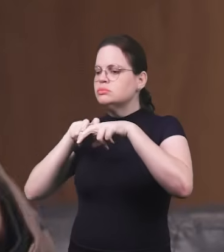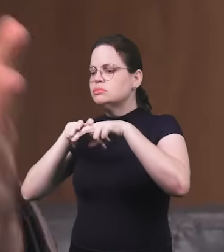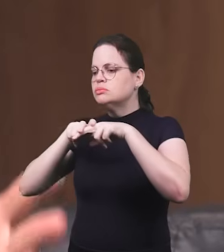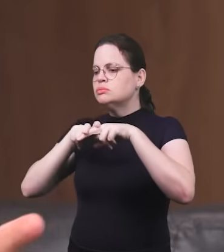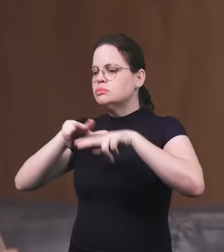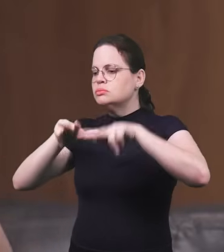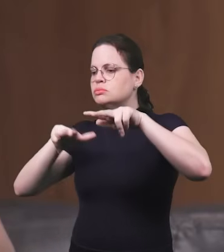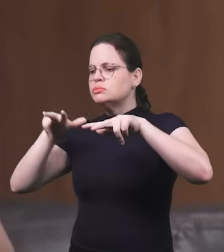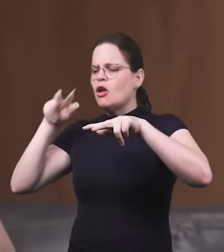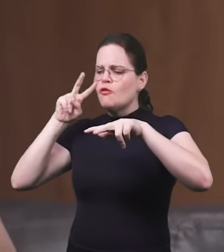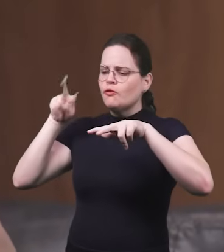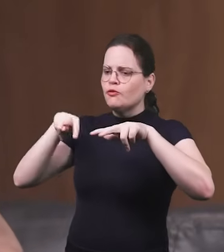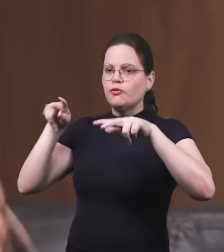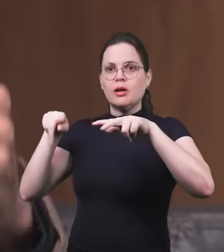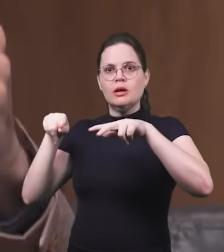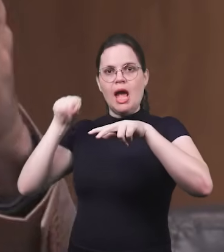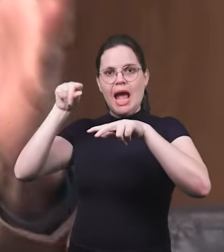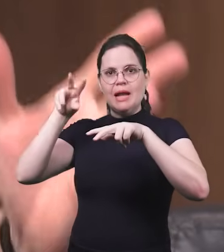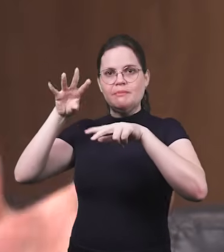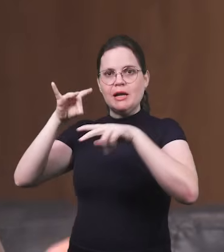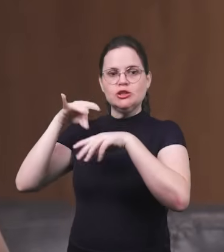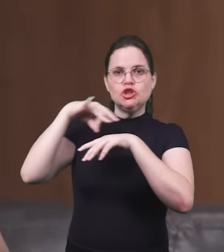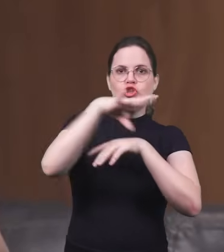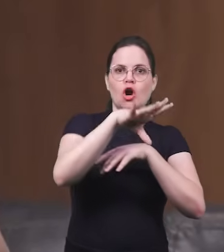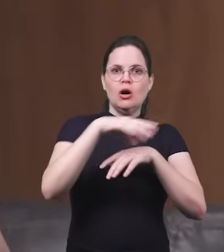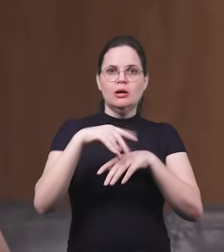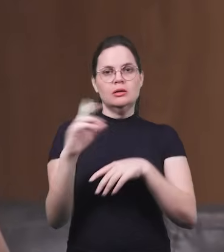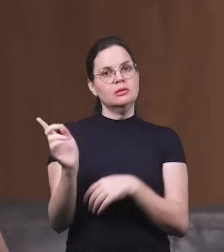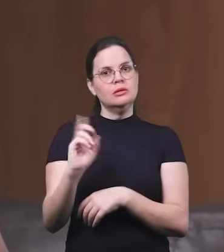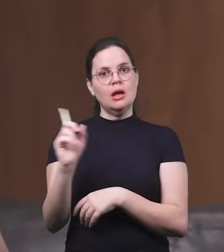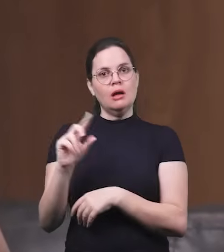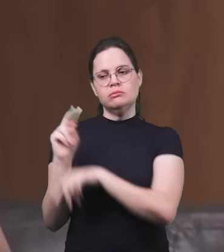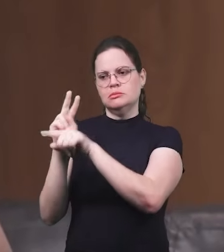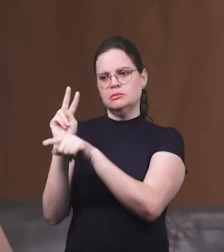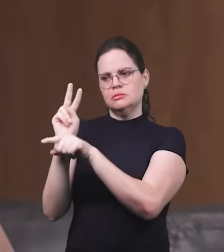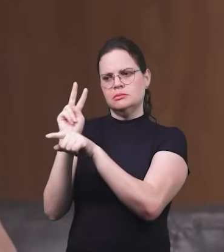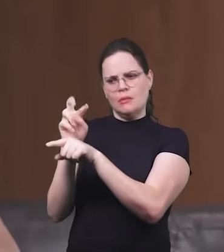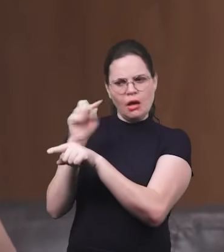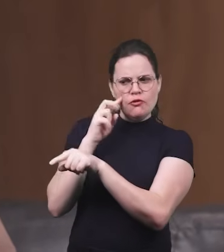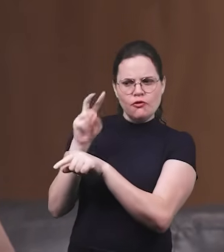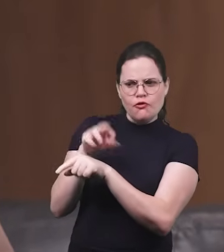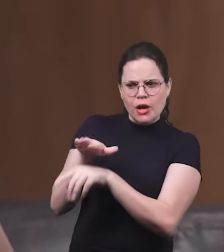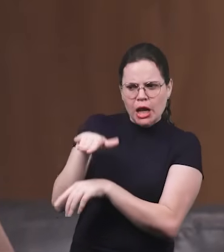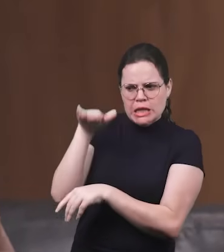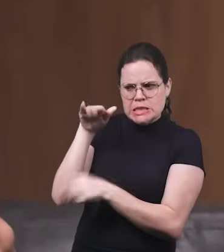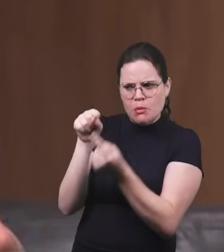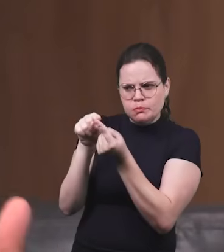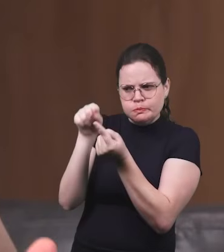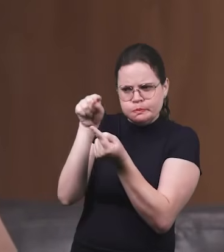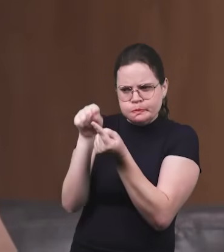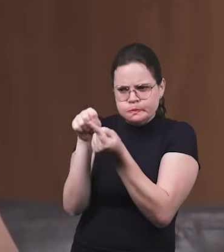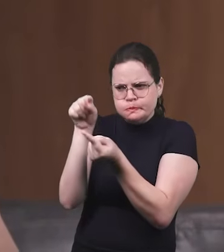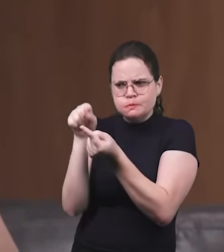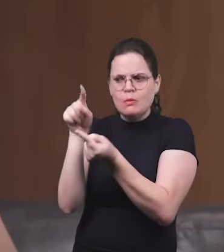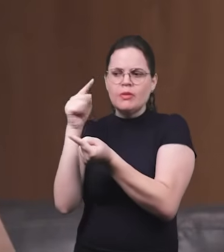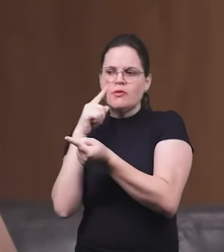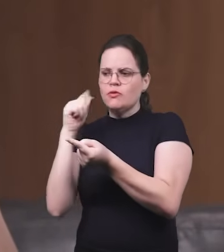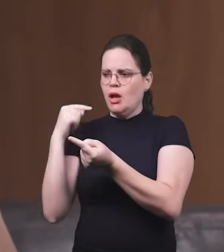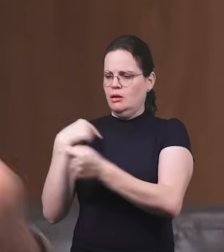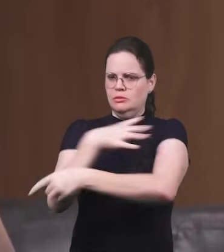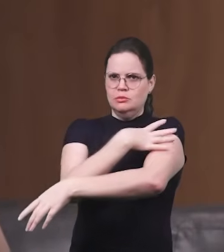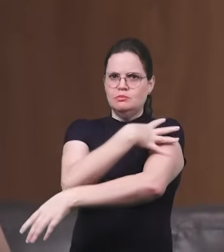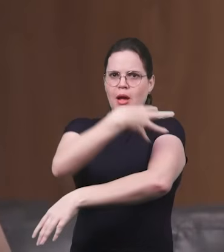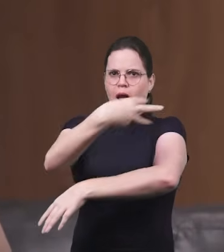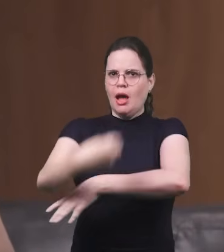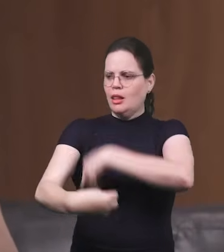não expõe o filhote ao mundo já, espera criar estrutura, espera criar penas, não é?